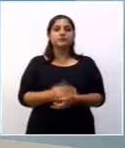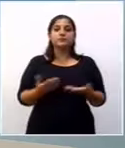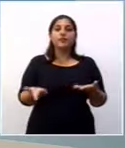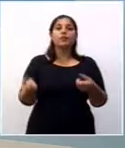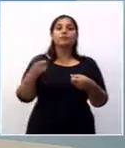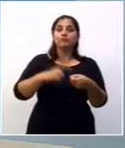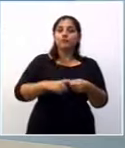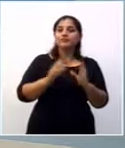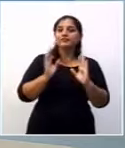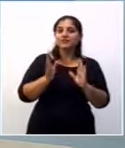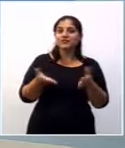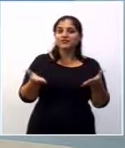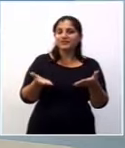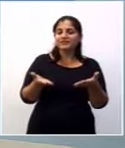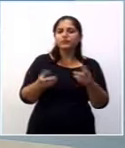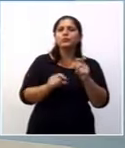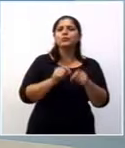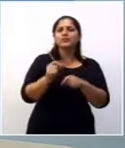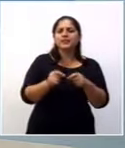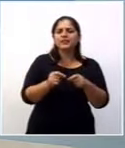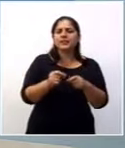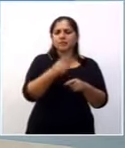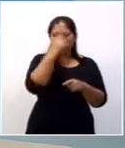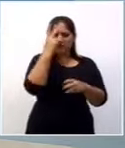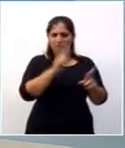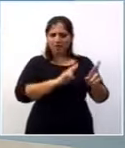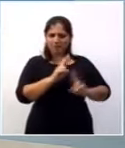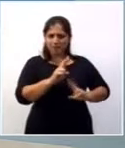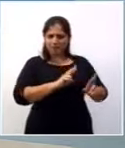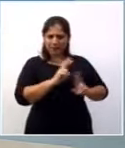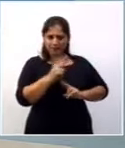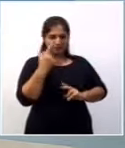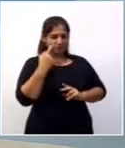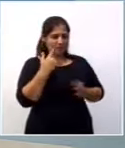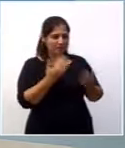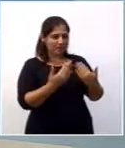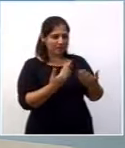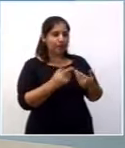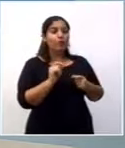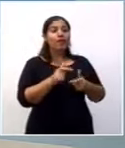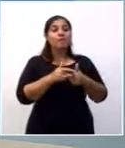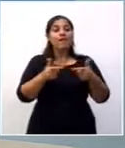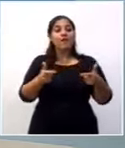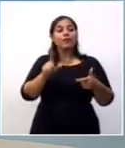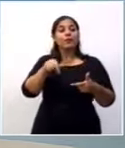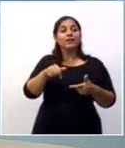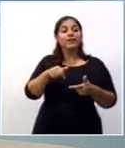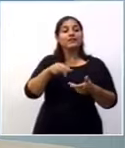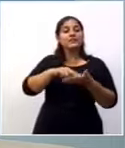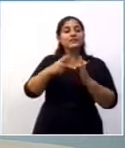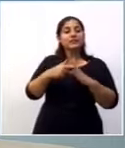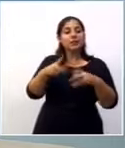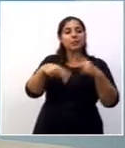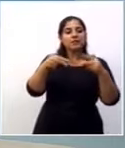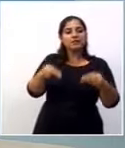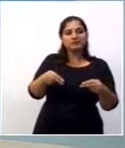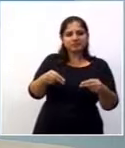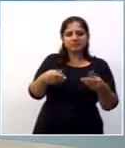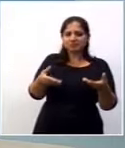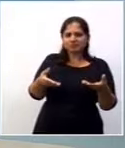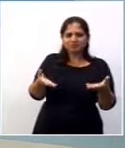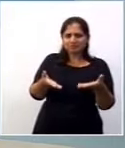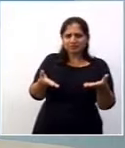Estamos de volta. E aí, vamos ver o que o pessoal colocou. A maioria colocou presente.